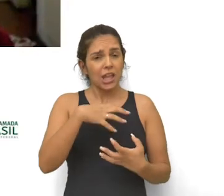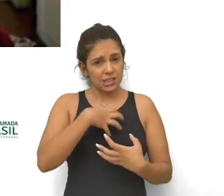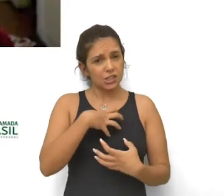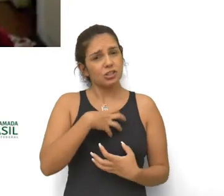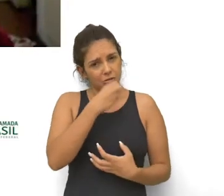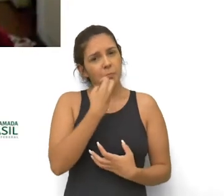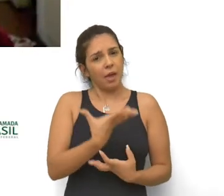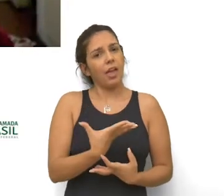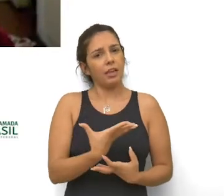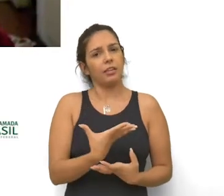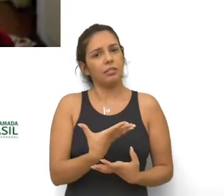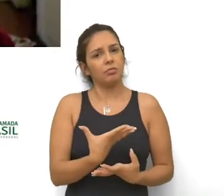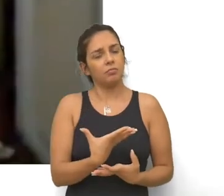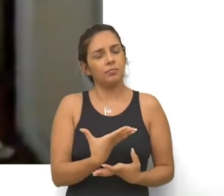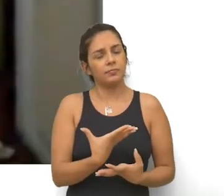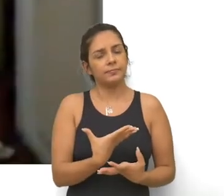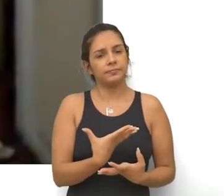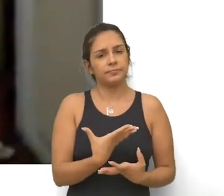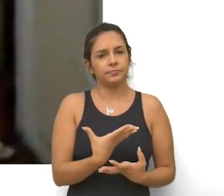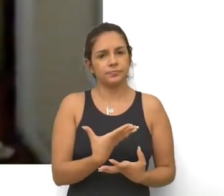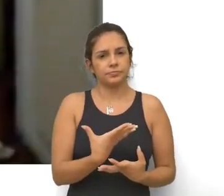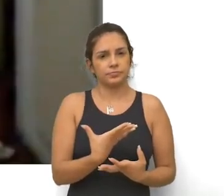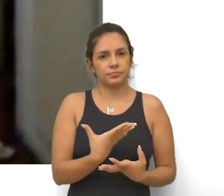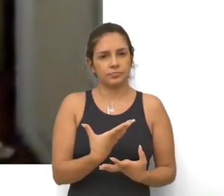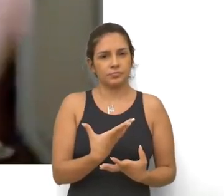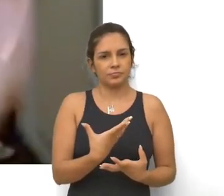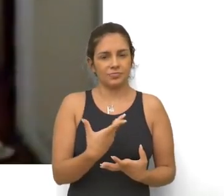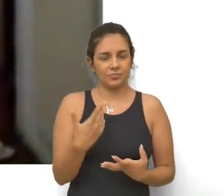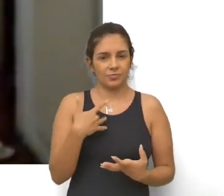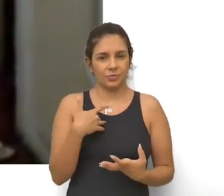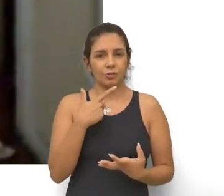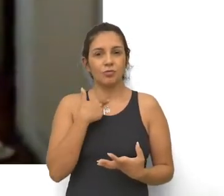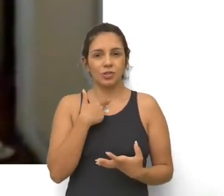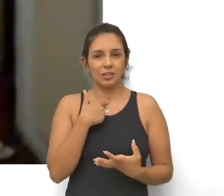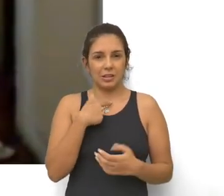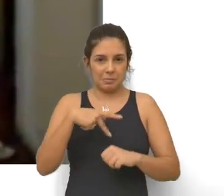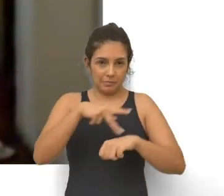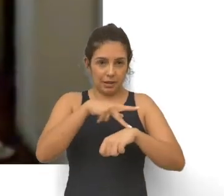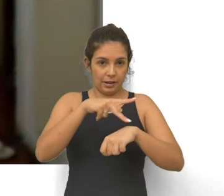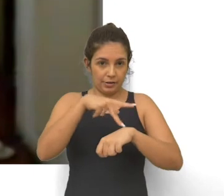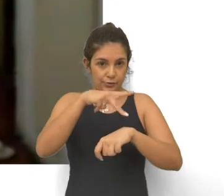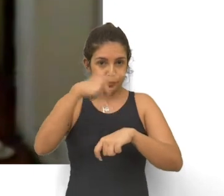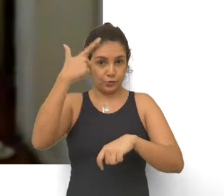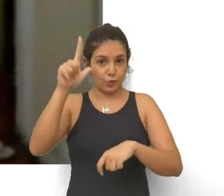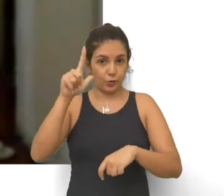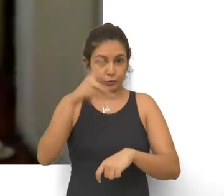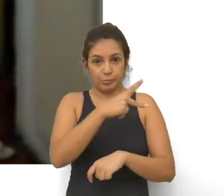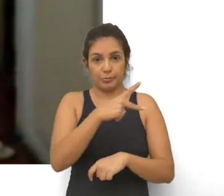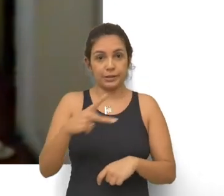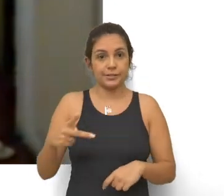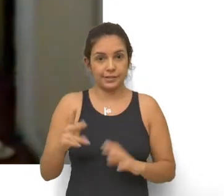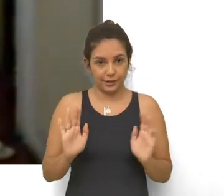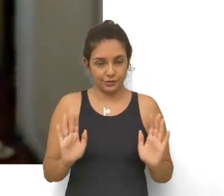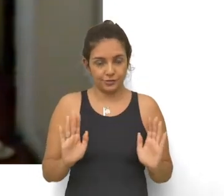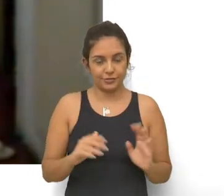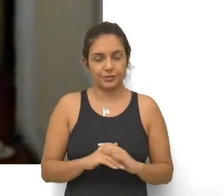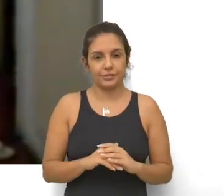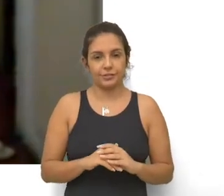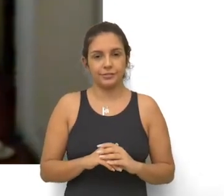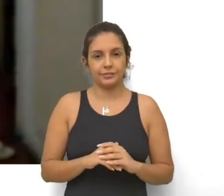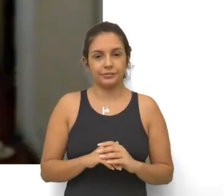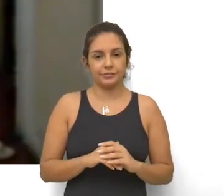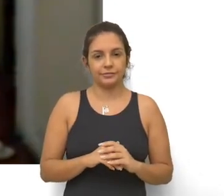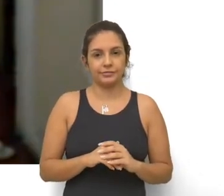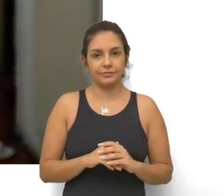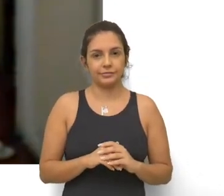jeito que eu gostaria. Com a diferença que eu queria estar no país com outro presidente, mas isso não depende de eu querer,